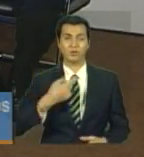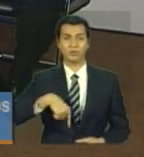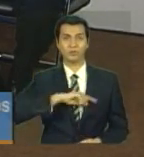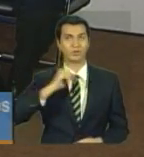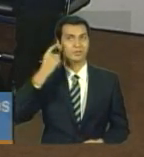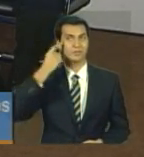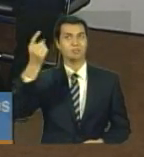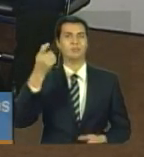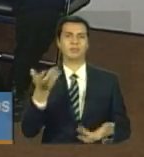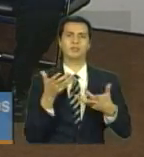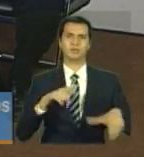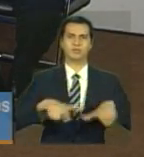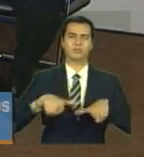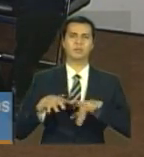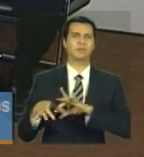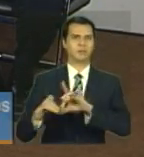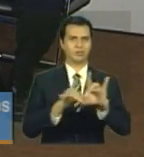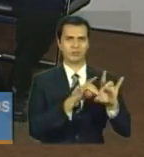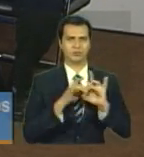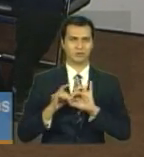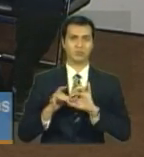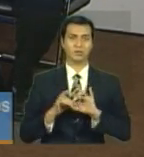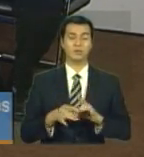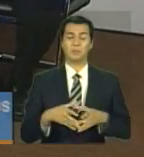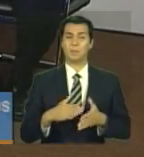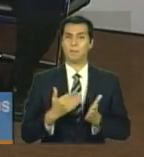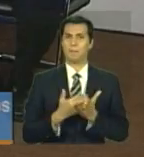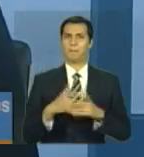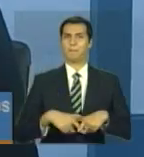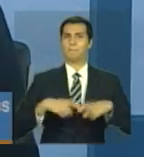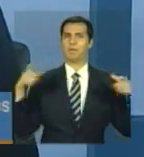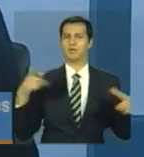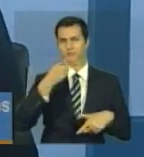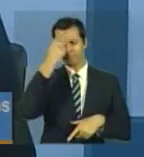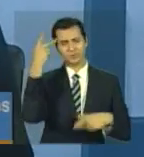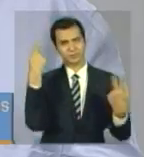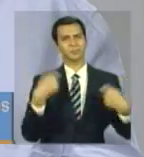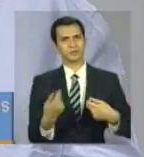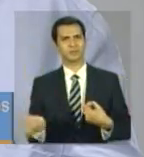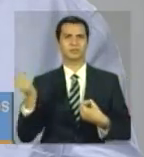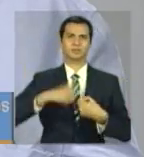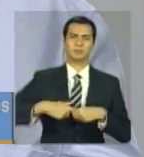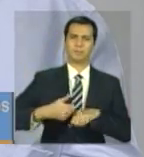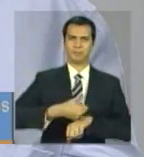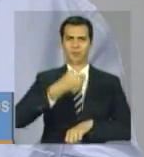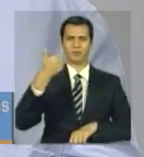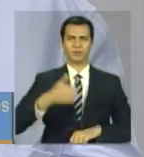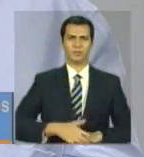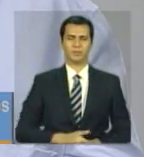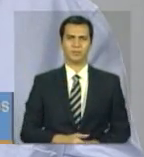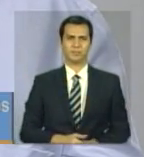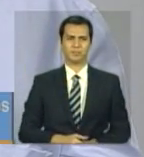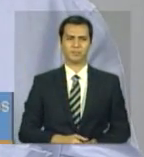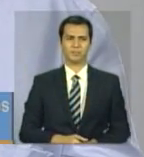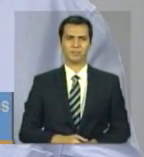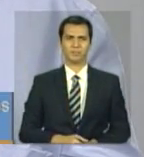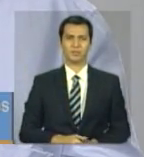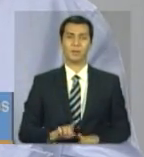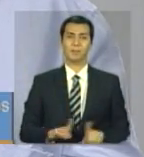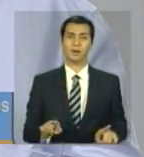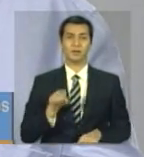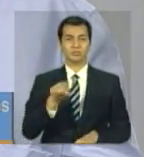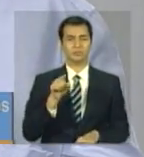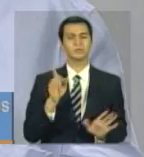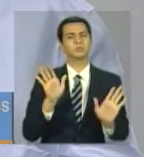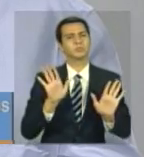é trabalhar em rede, né? E quanto mais pessoas estiver envolvida, com certeza vai ser melhor, né? Agora ele pode ficar tranquilo